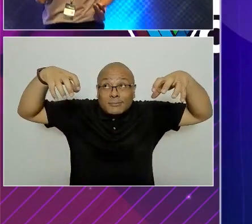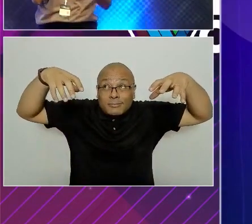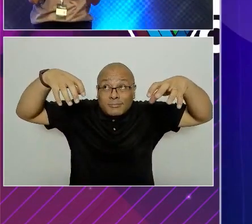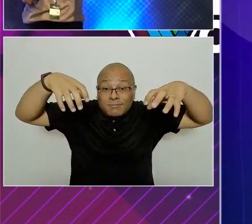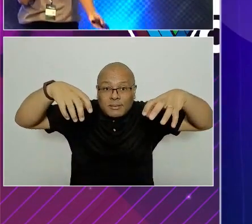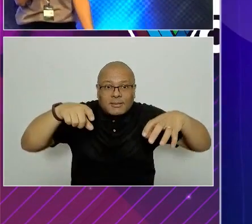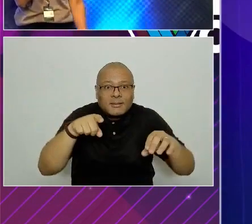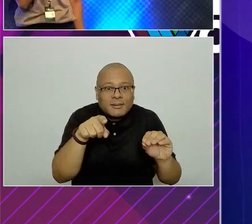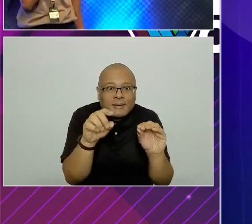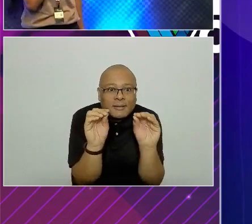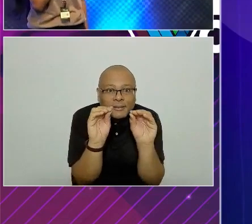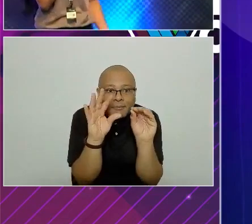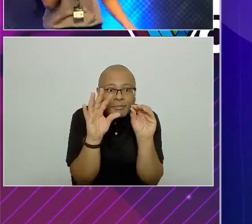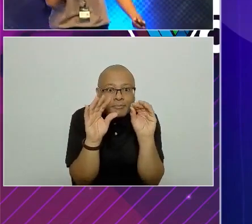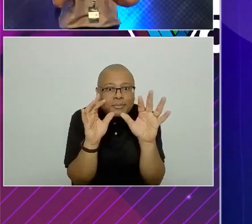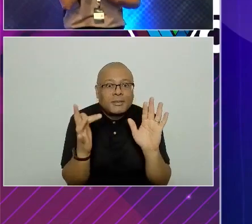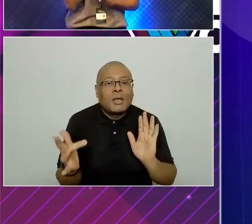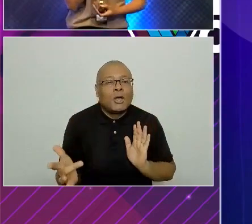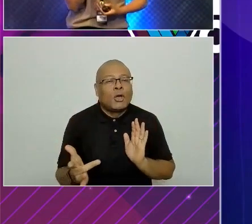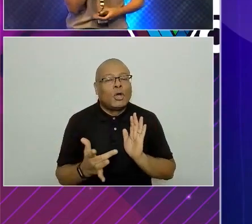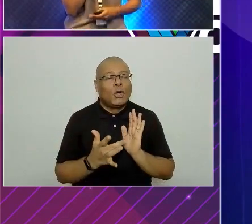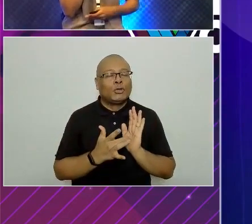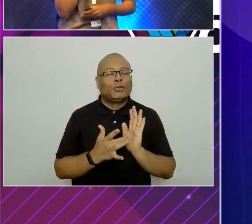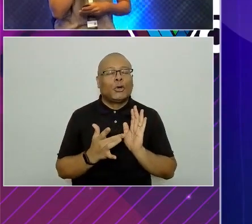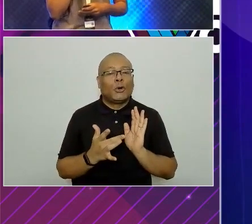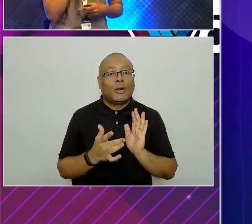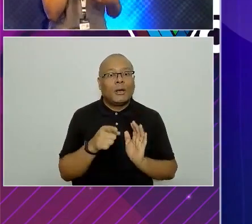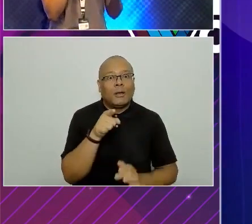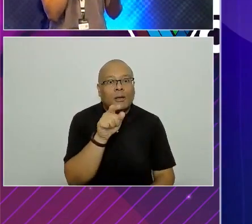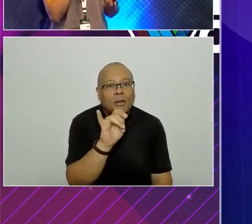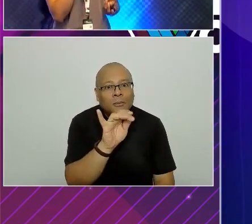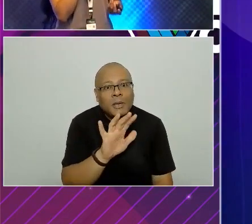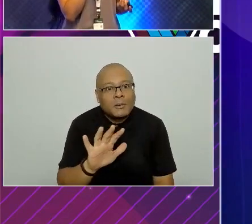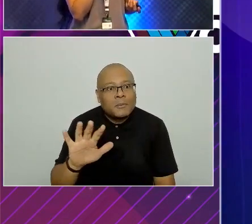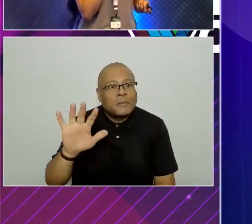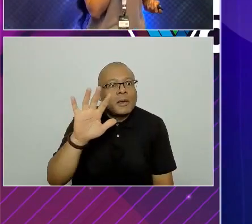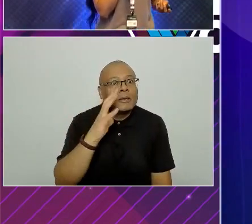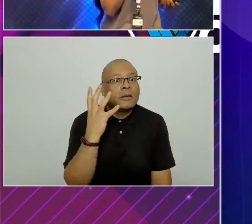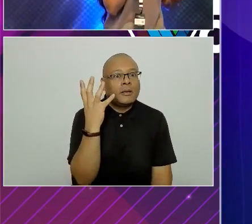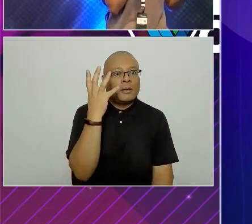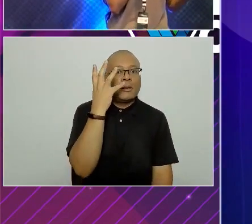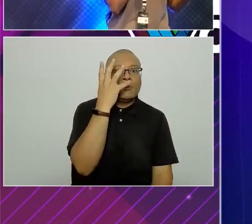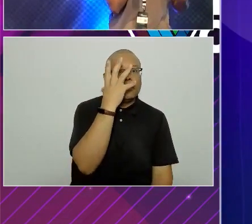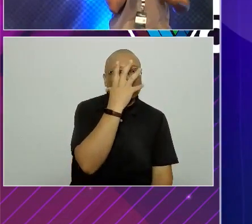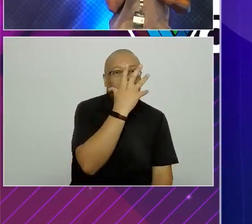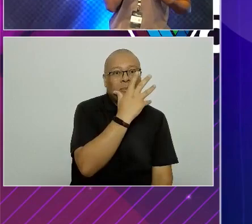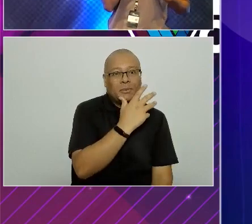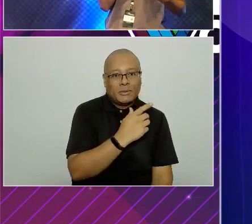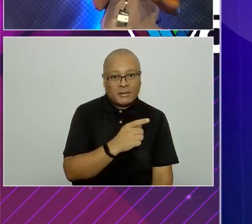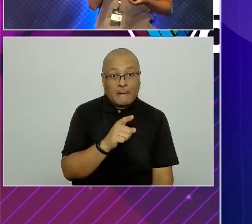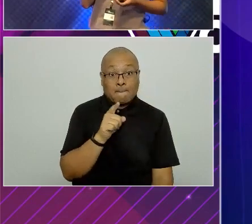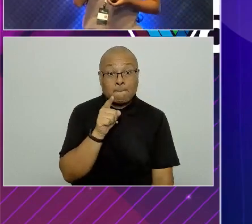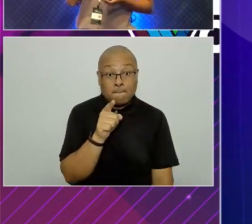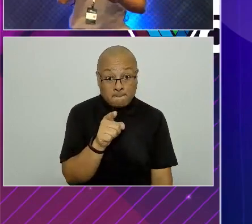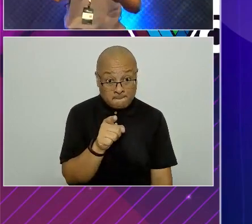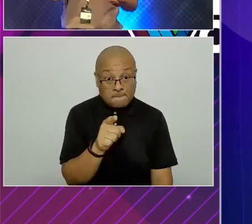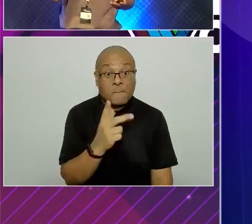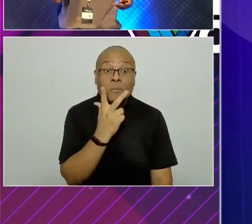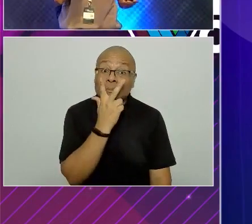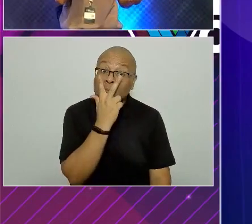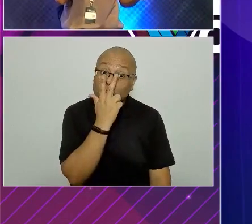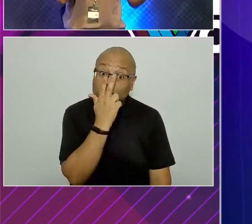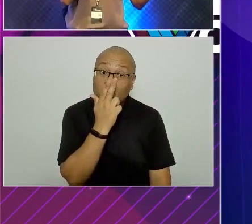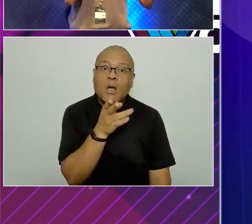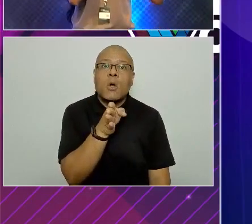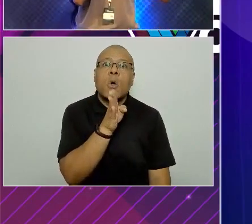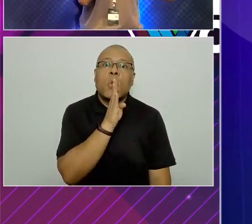brilhando e tocar o coração de todo mundo, porque é uma imagem muito bonita, né? E imagem provavelmente seja muito mais familiar para